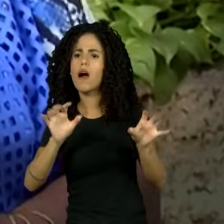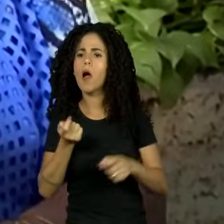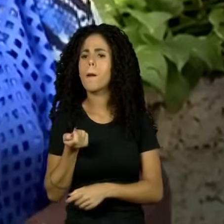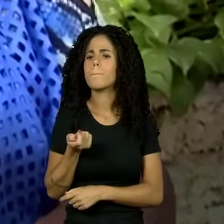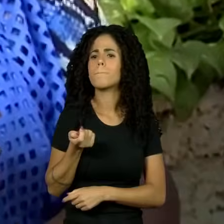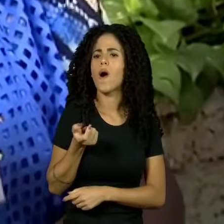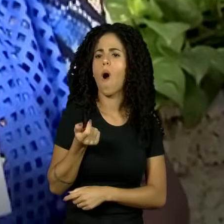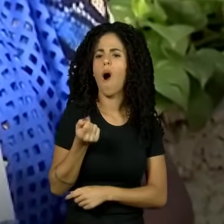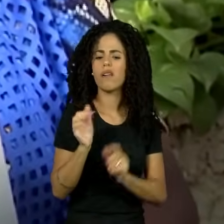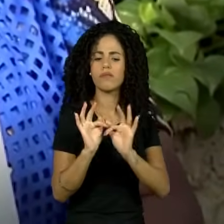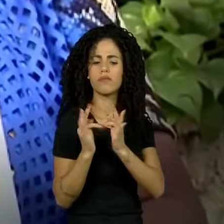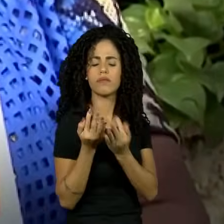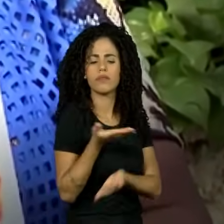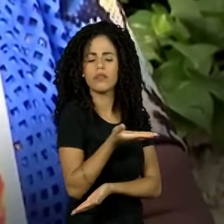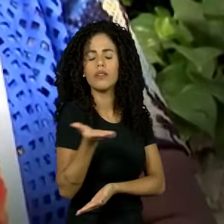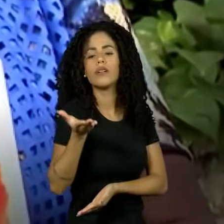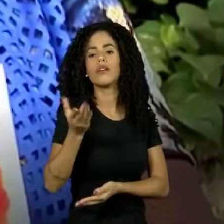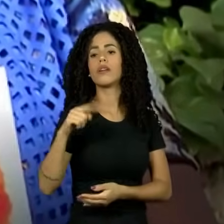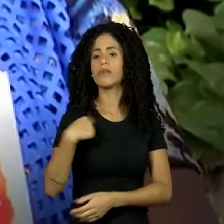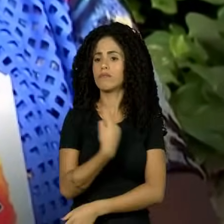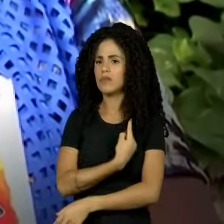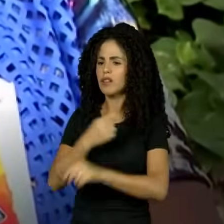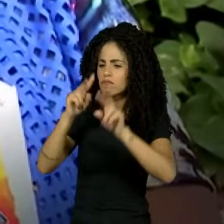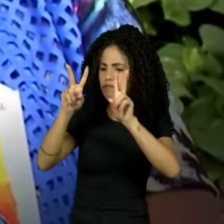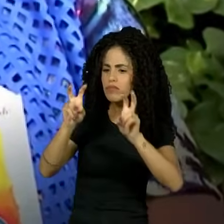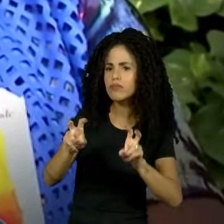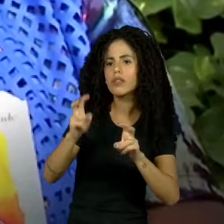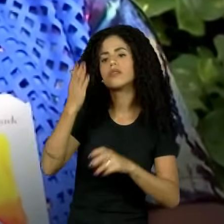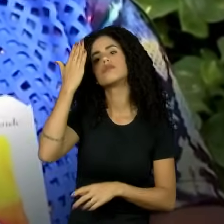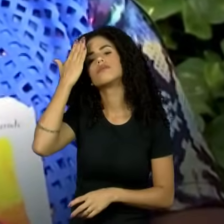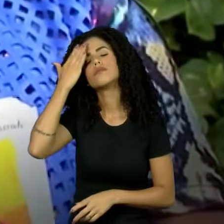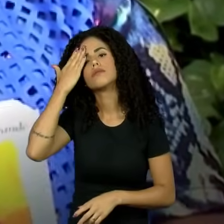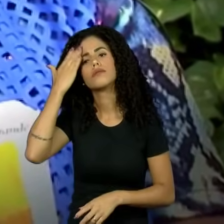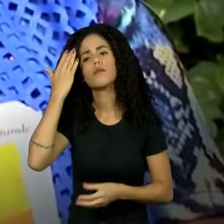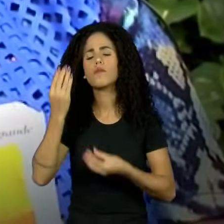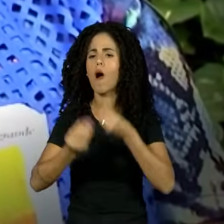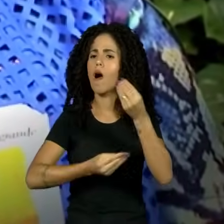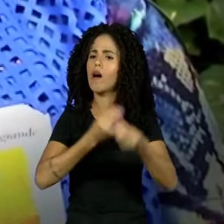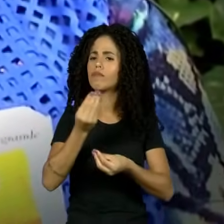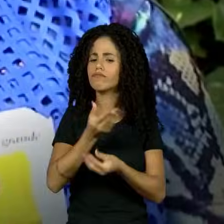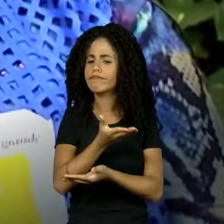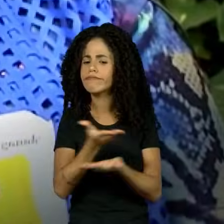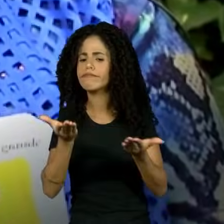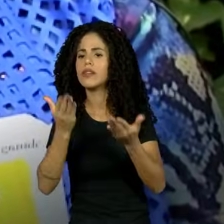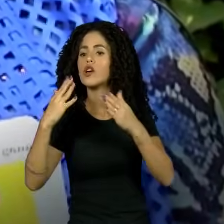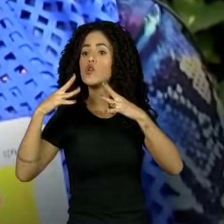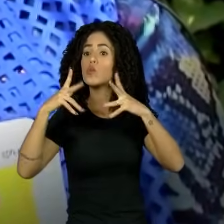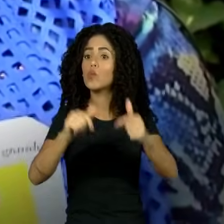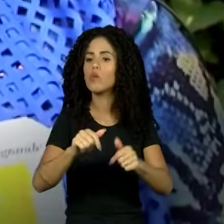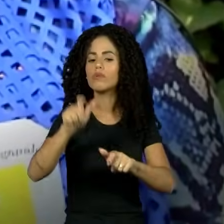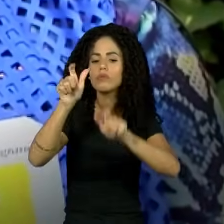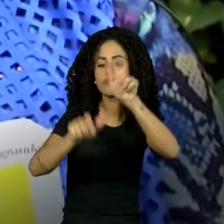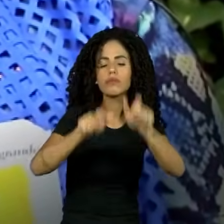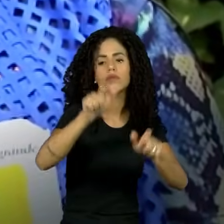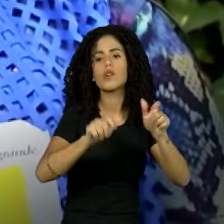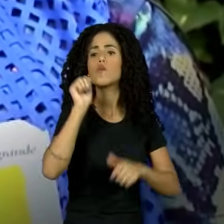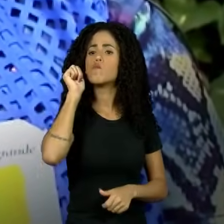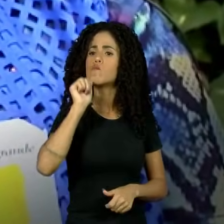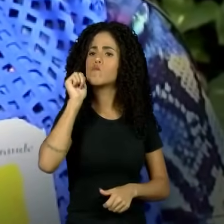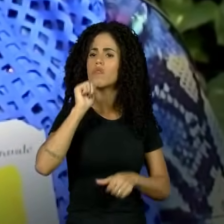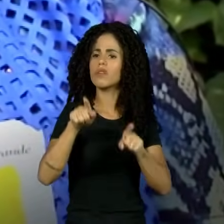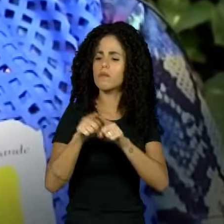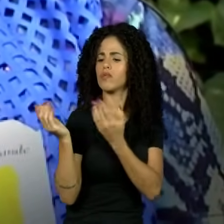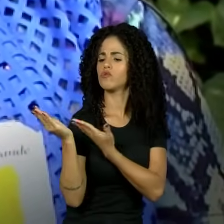sua família. Temas interditados, embora quase todas as mulheres, mesmo as